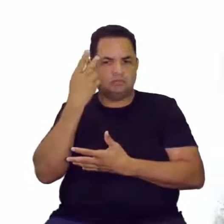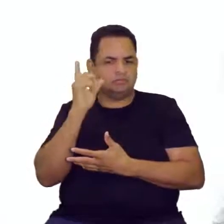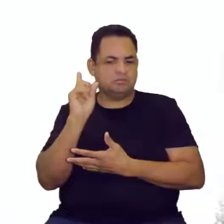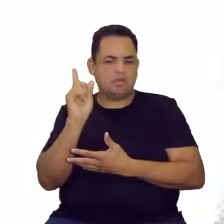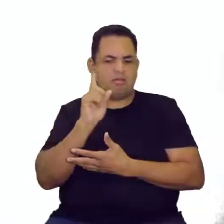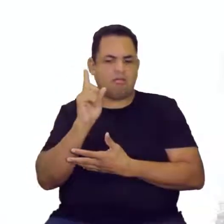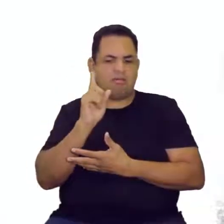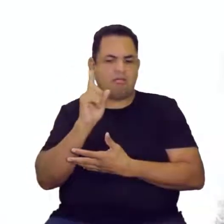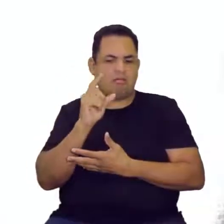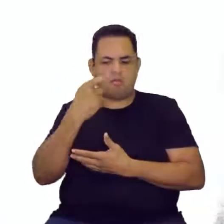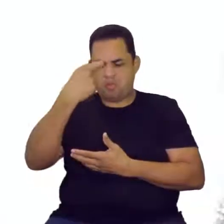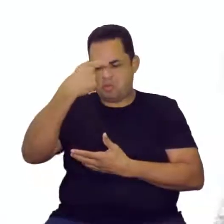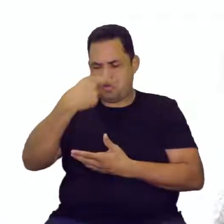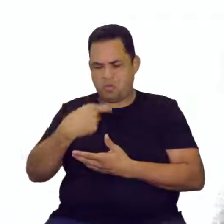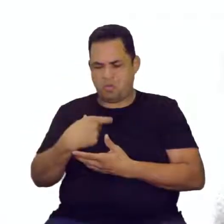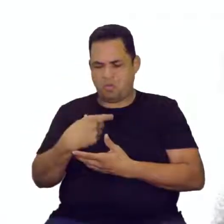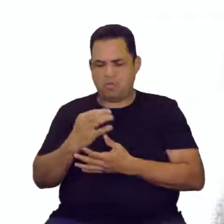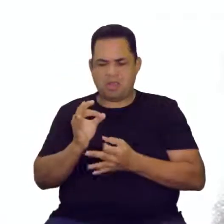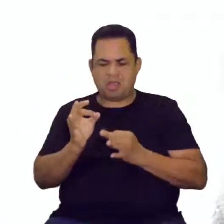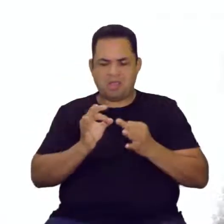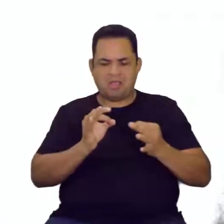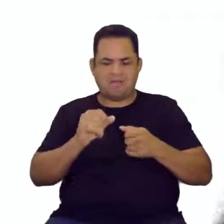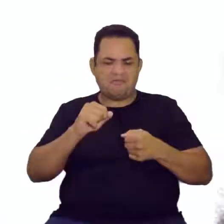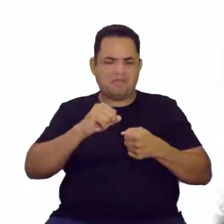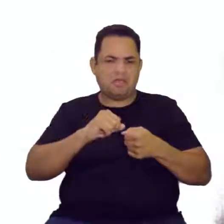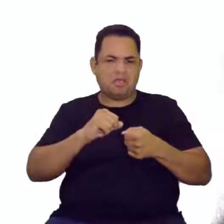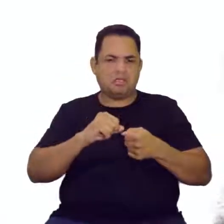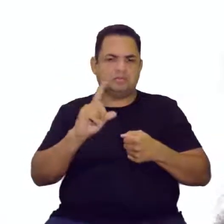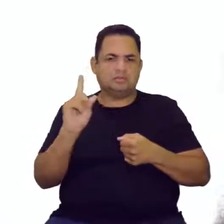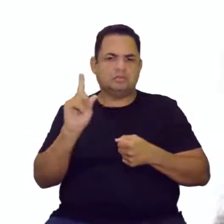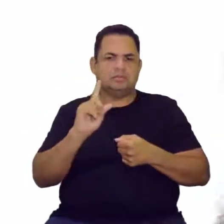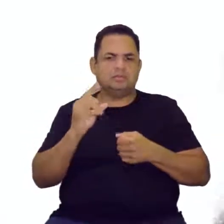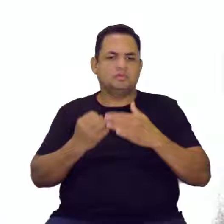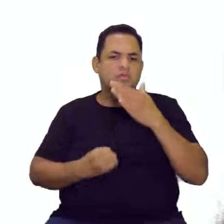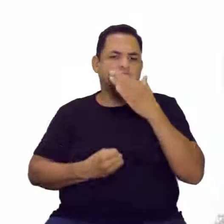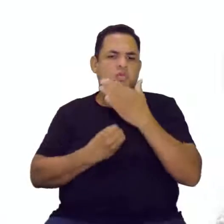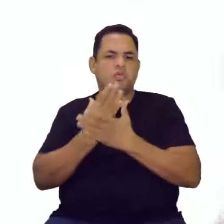foi o homem quem criou. O homem, ele, digamos assim,